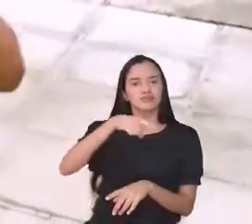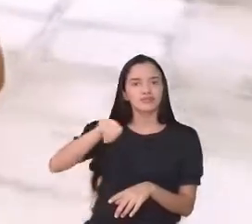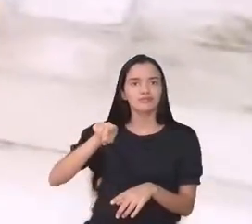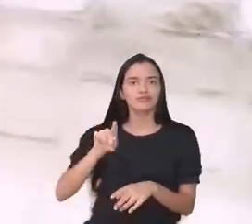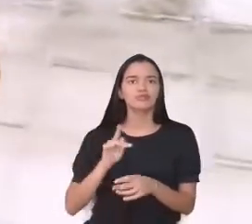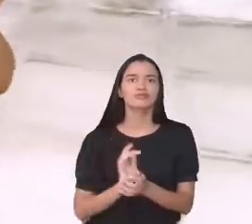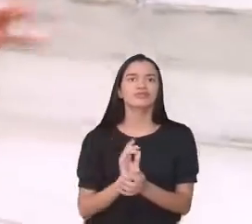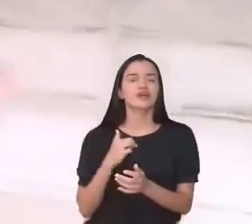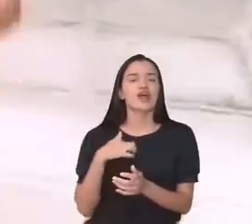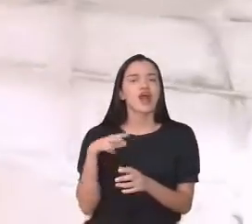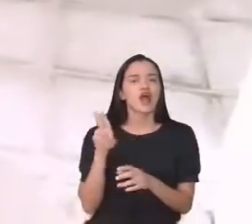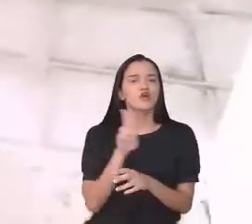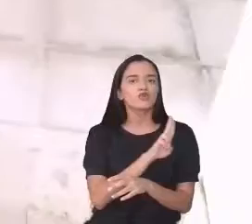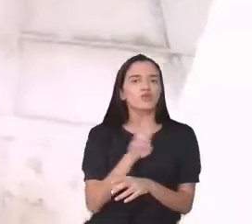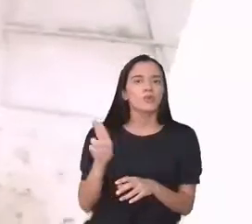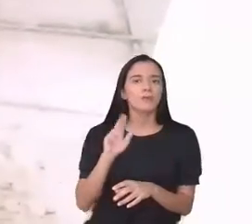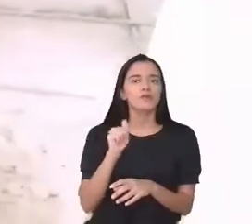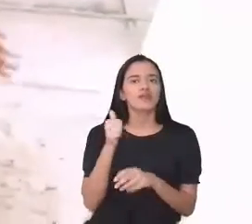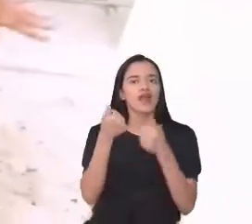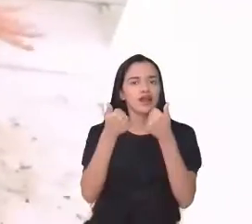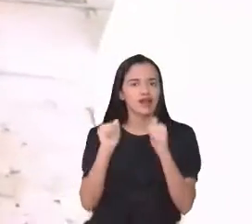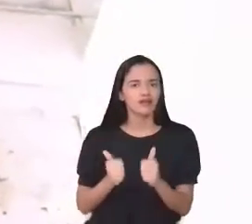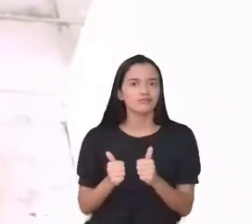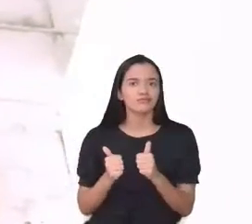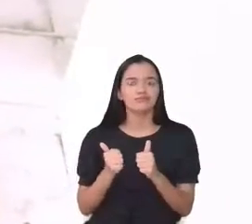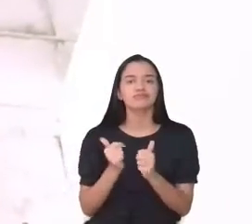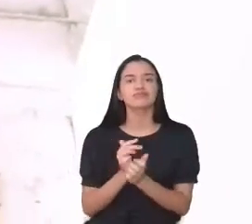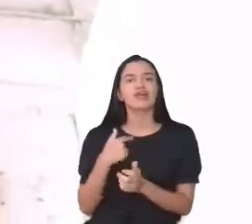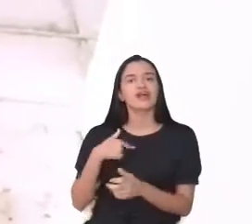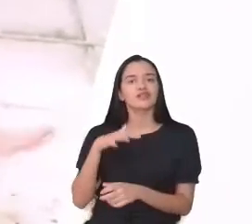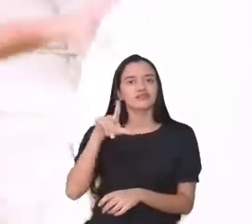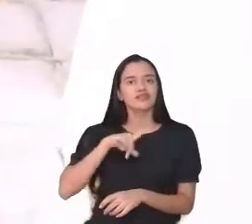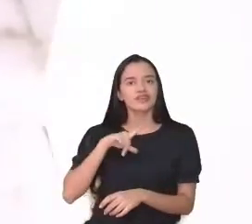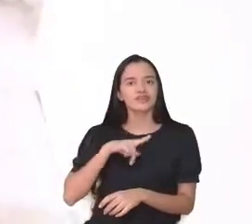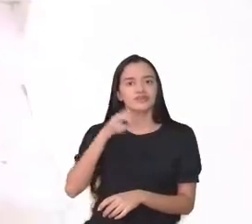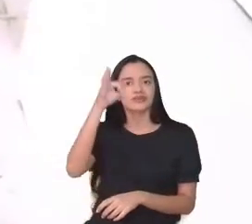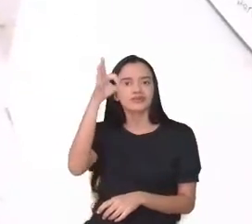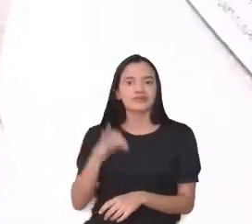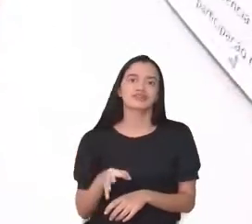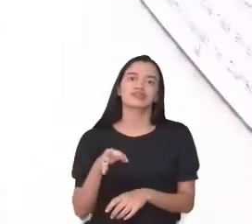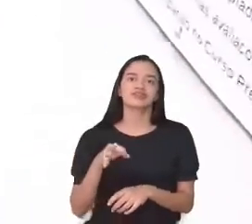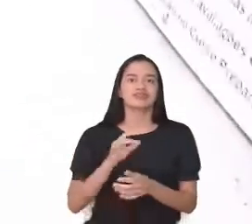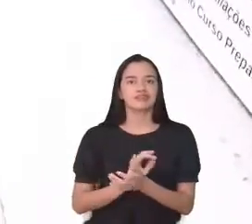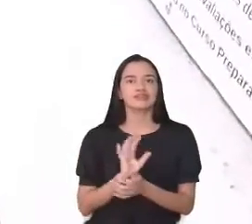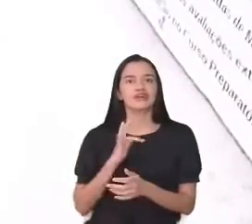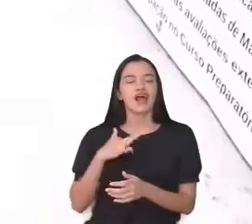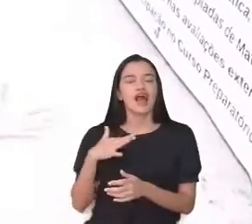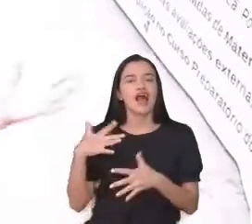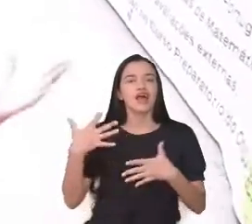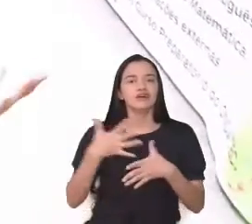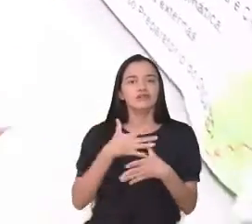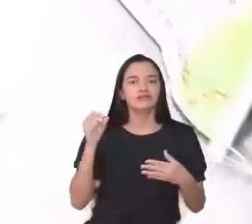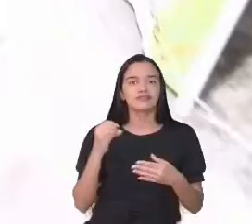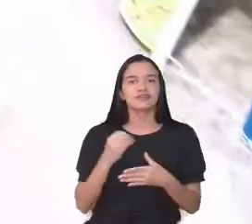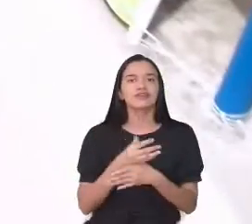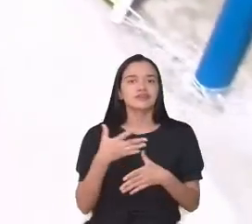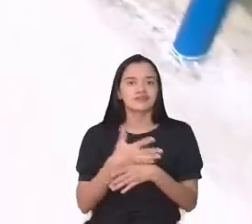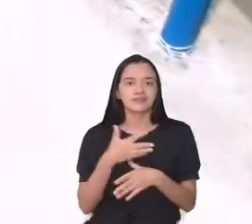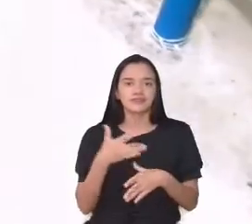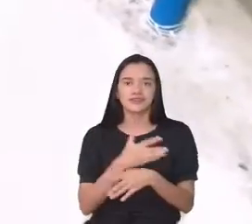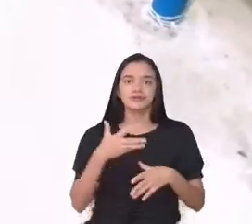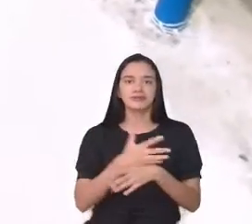liguem o nome à arte, mas eu tenho certeza que vocês já viram a cidade repleta de baldinhos de amor,